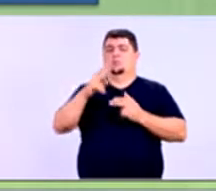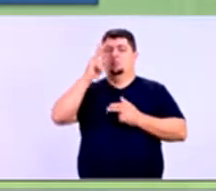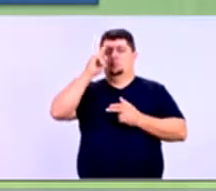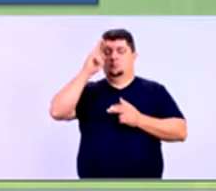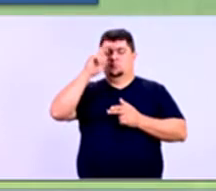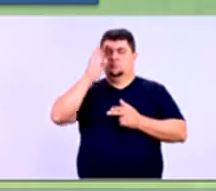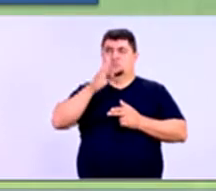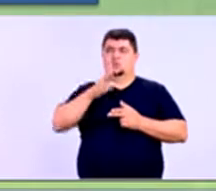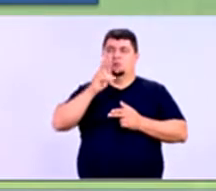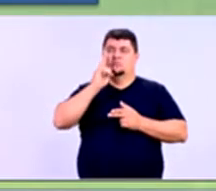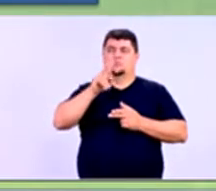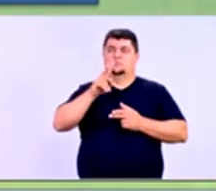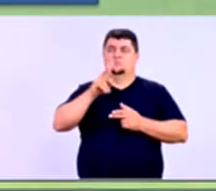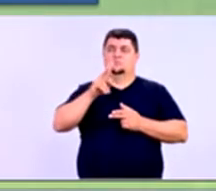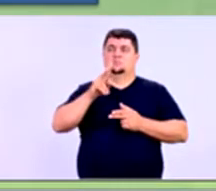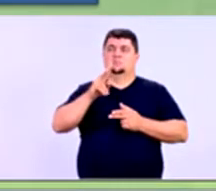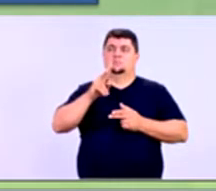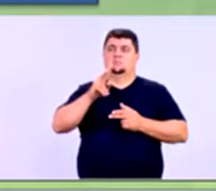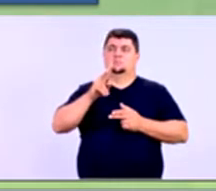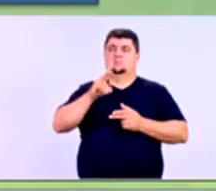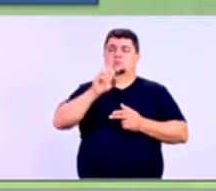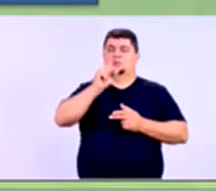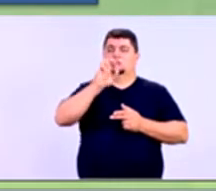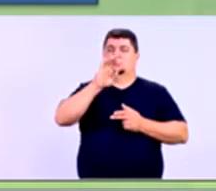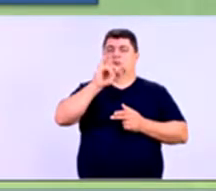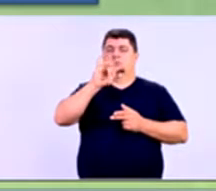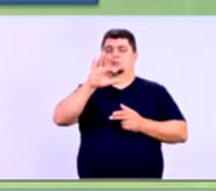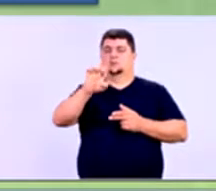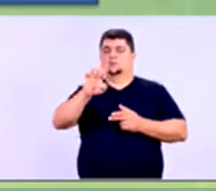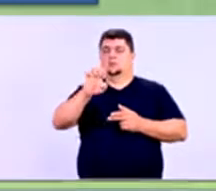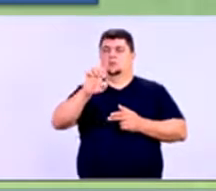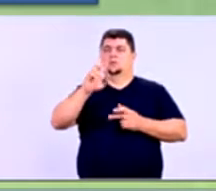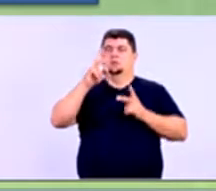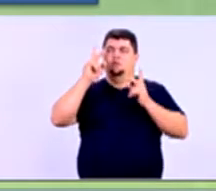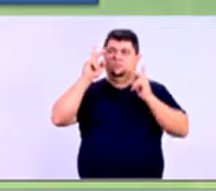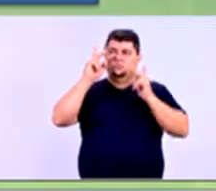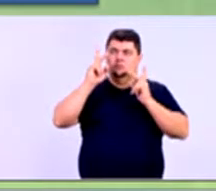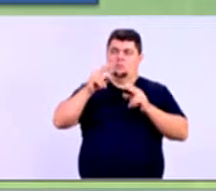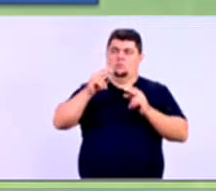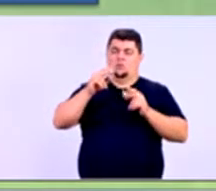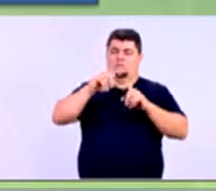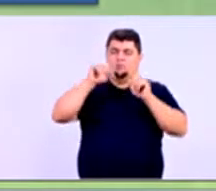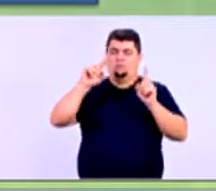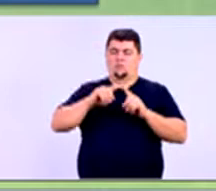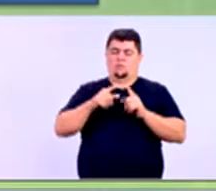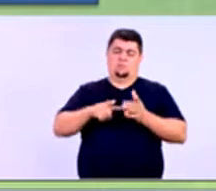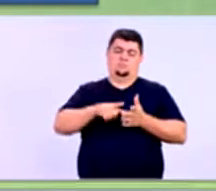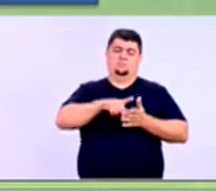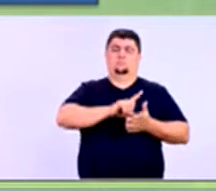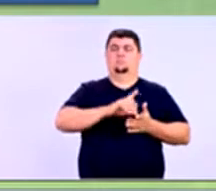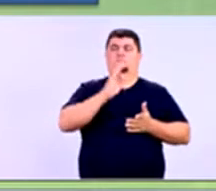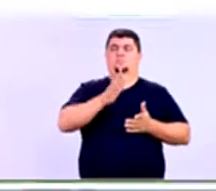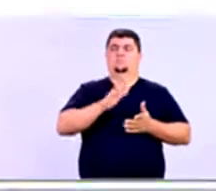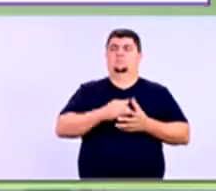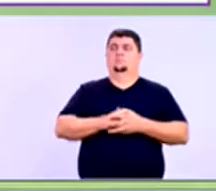já viu séries de pagamento, a mesma fórmula anterior, certo?